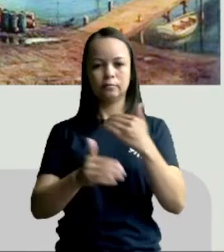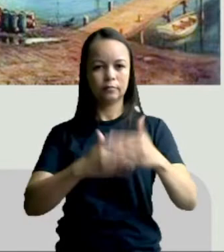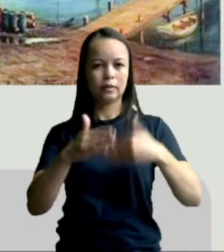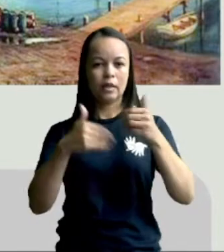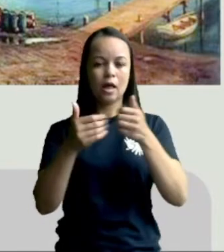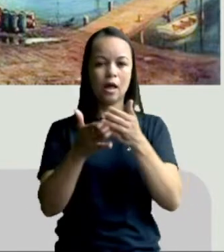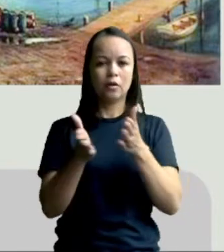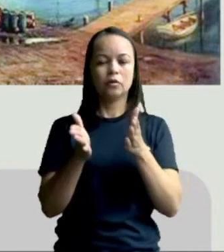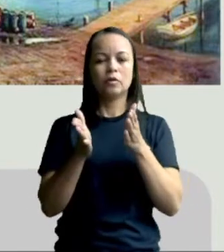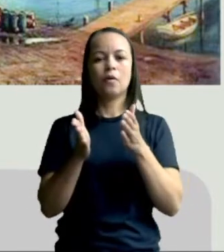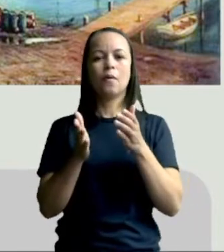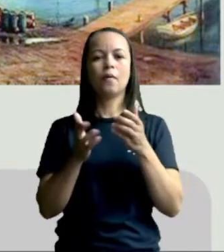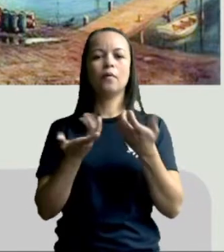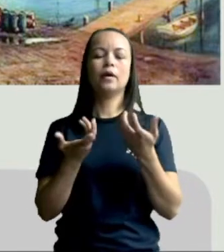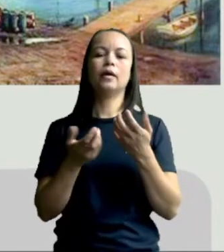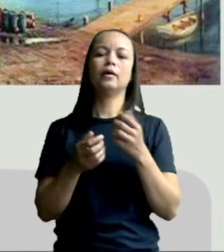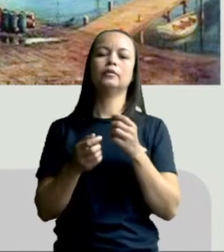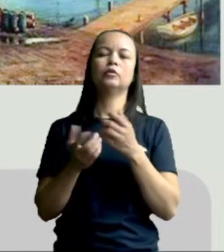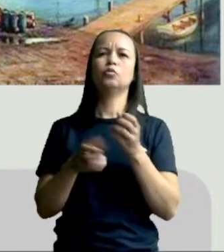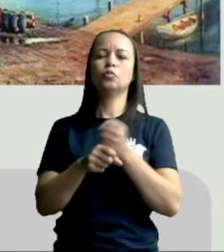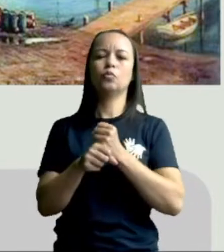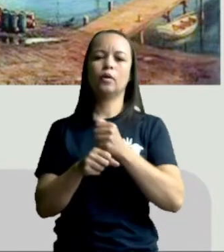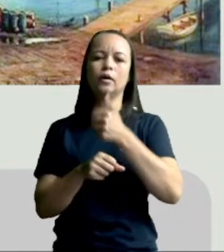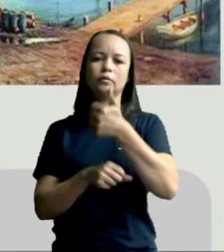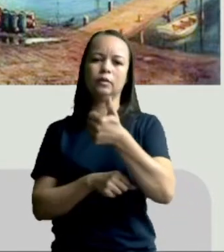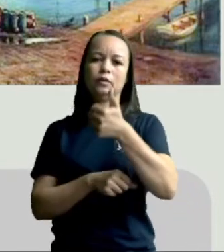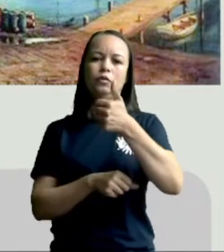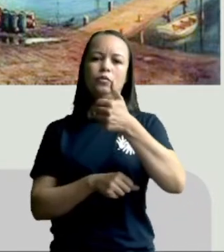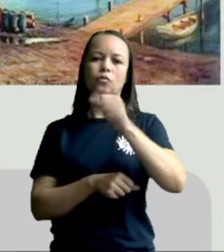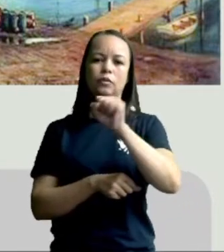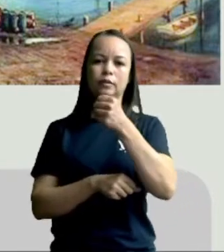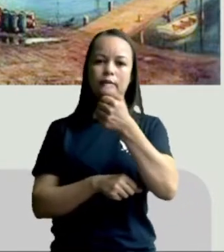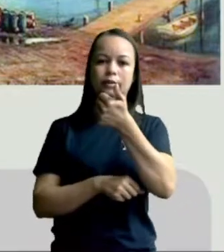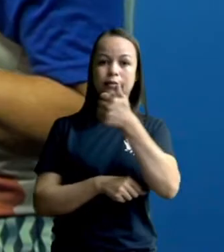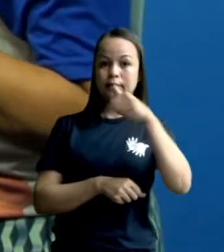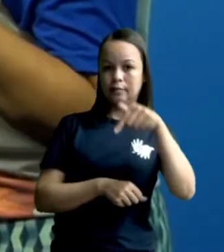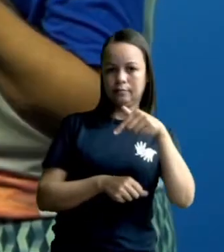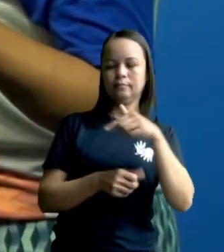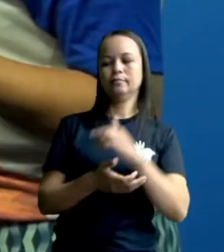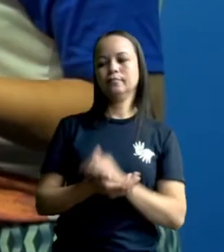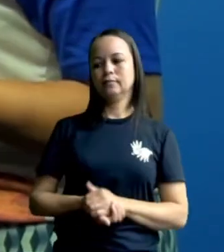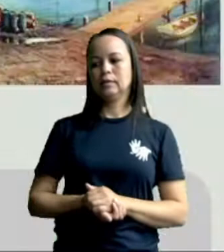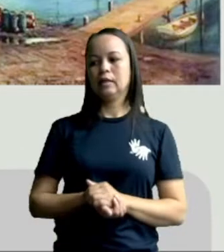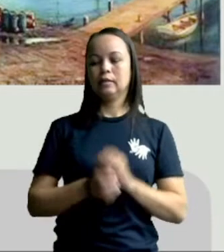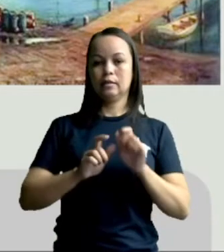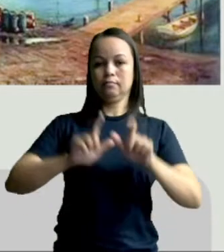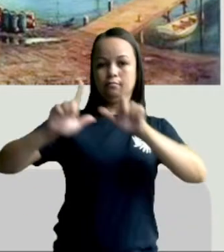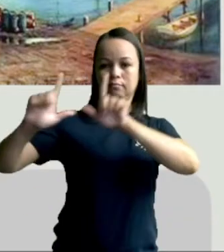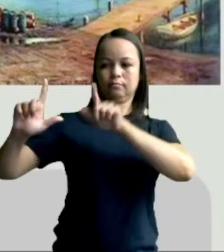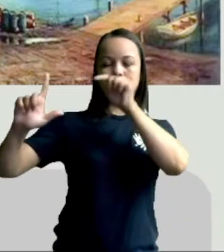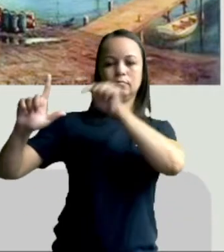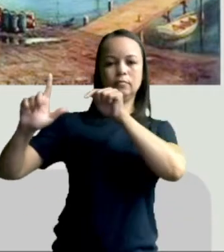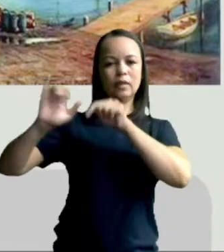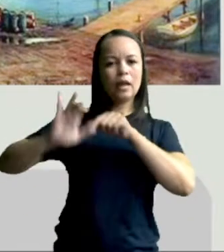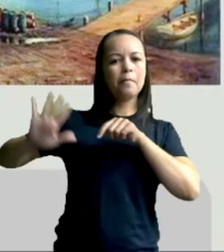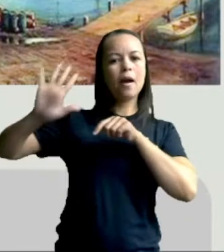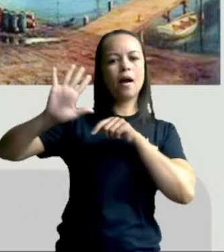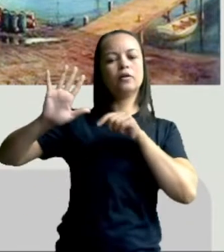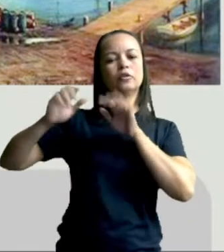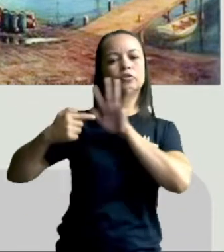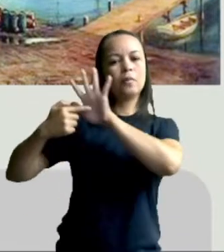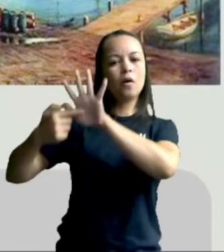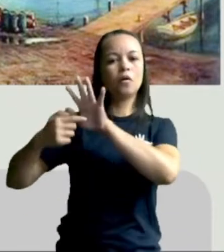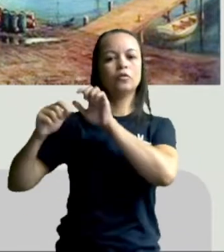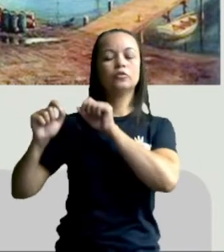Revolução Pernambucana de 1817. Então, aqui do lado, A imagem mostra essa questão